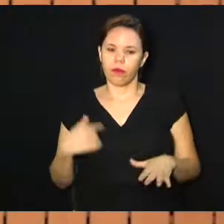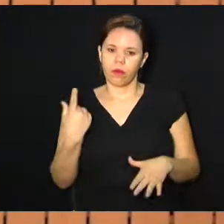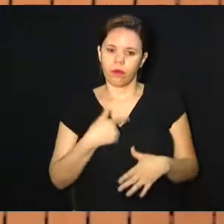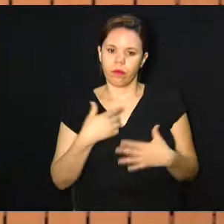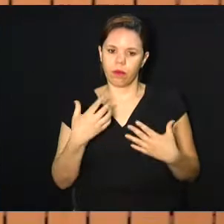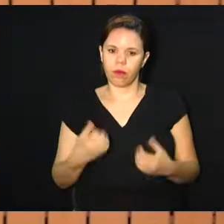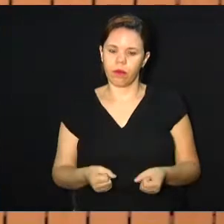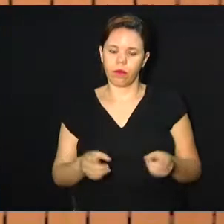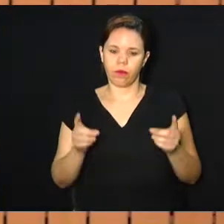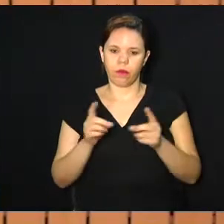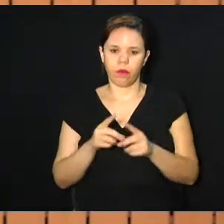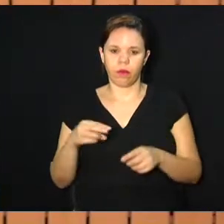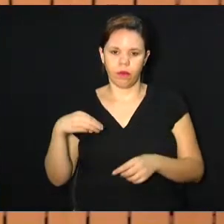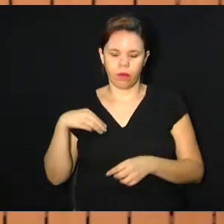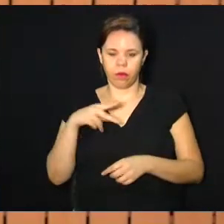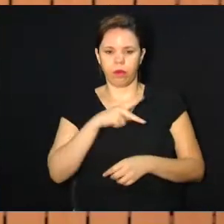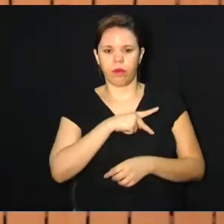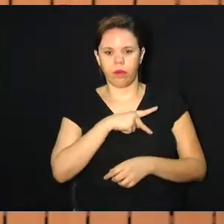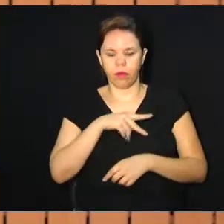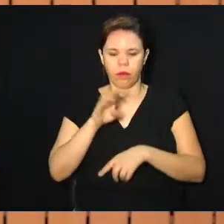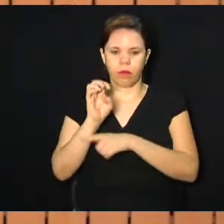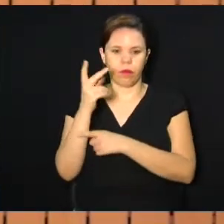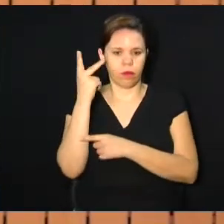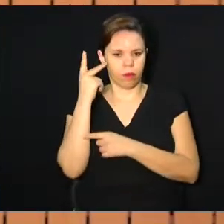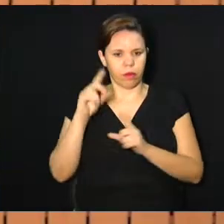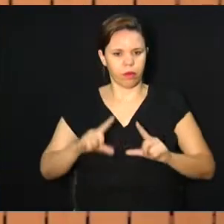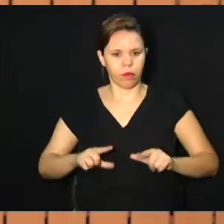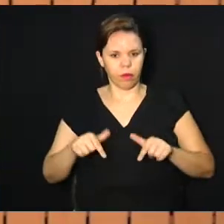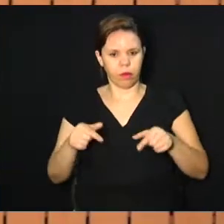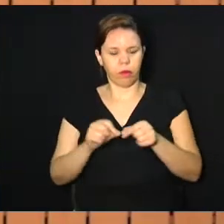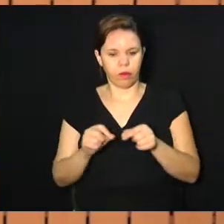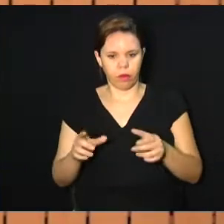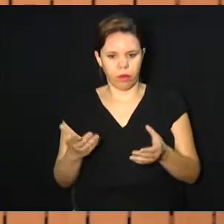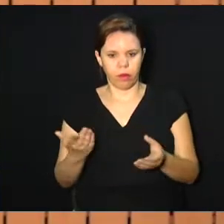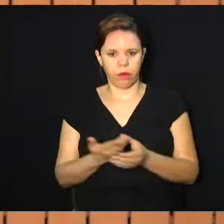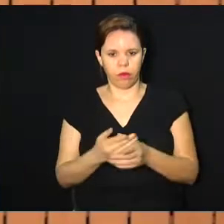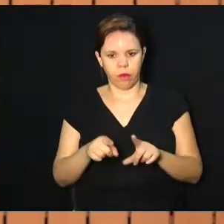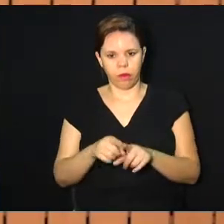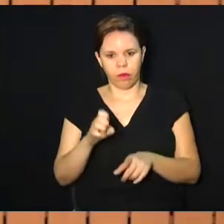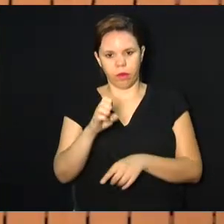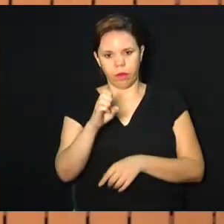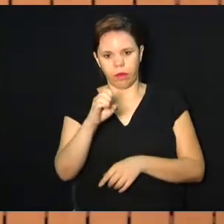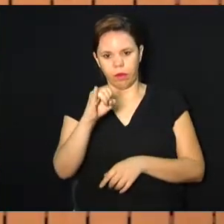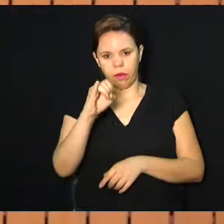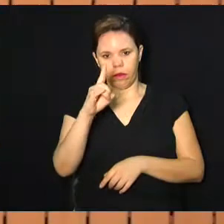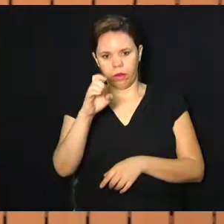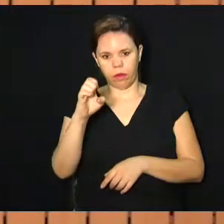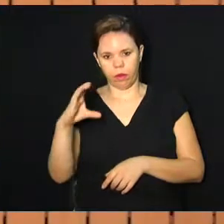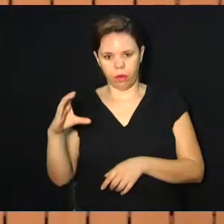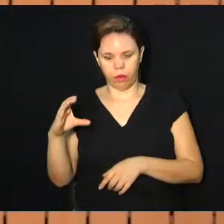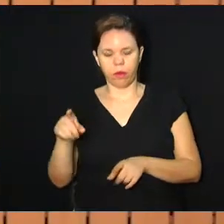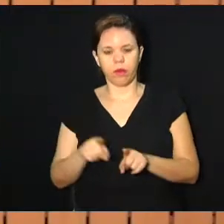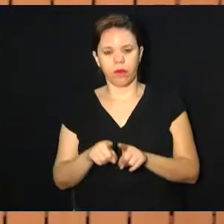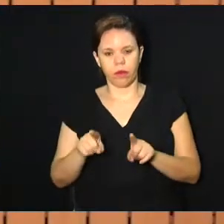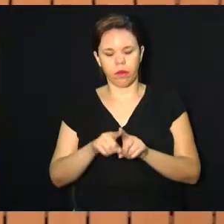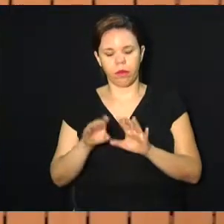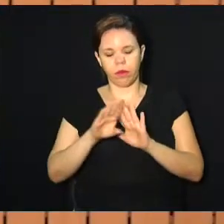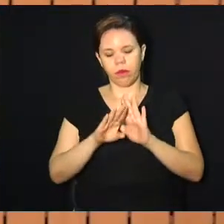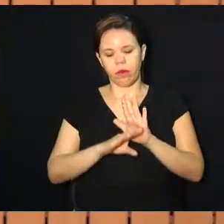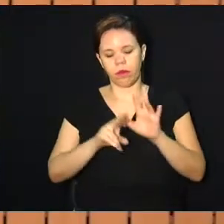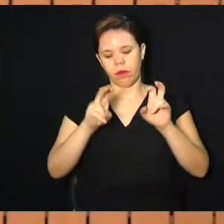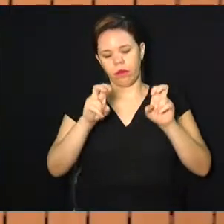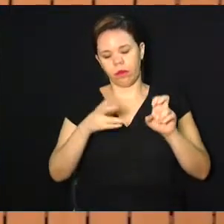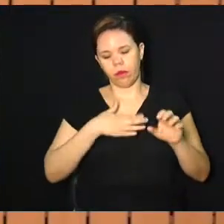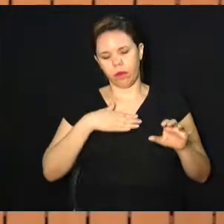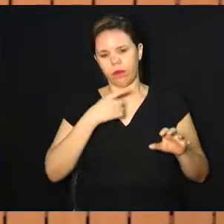pedido do Ministério Público do Estado de São Paulo, em ação na qual foi auxiliado pelo IDEC e pela Minha Campinas,